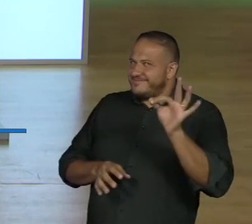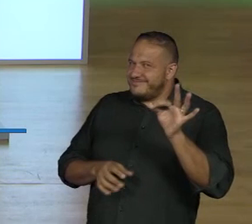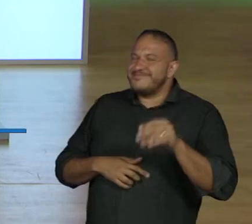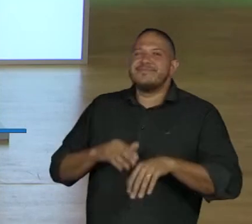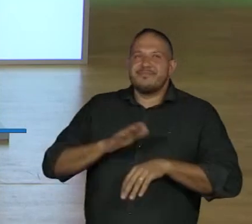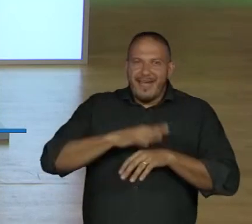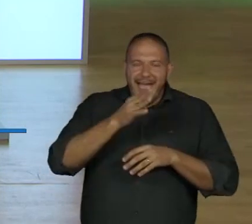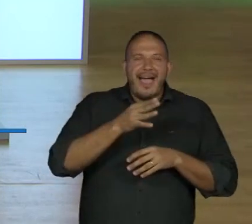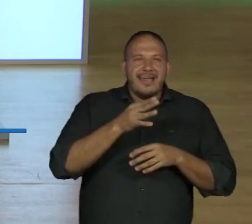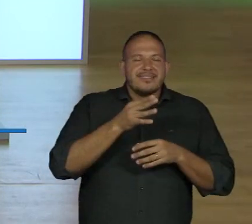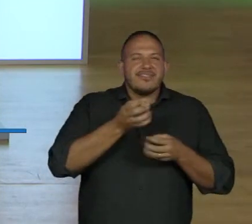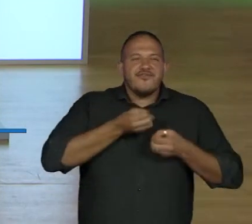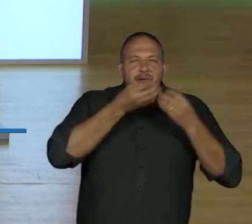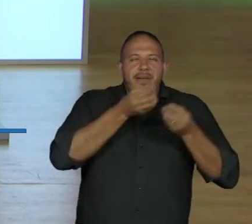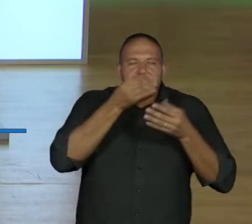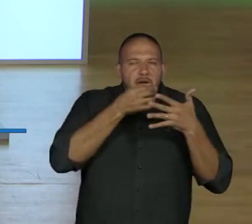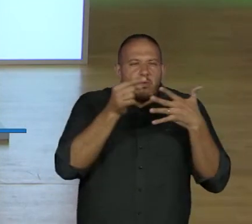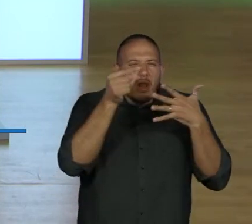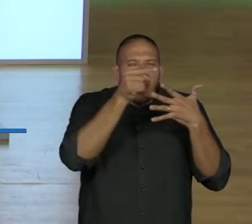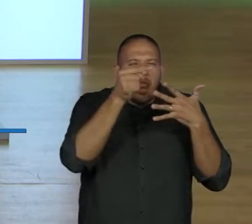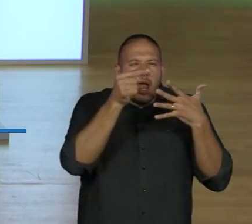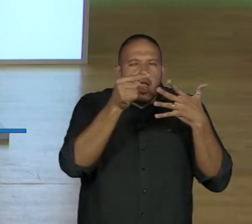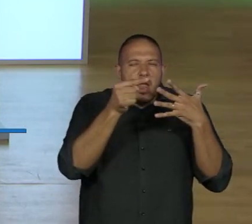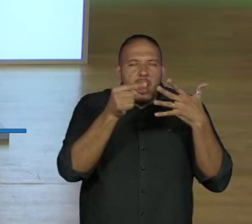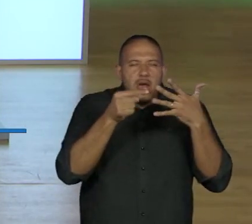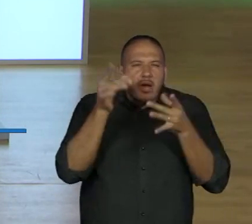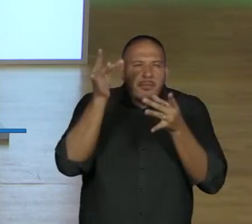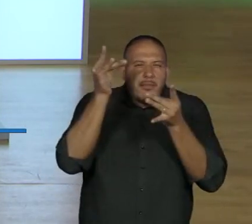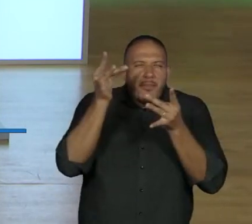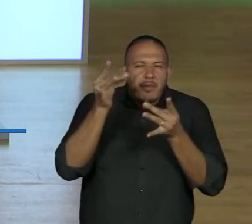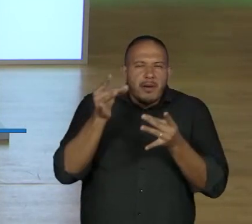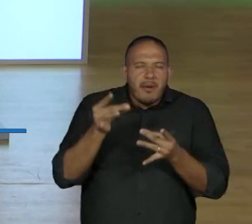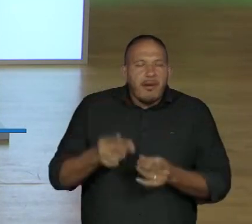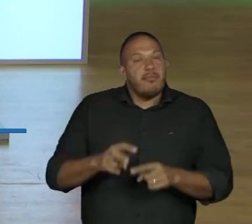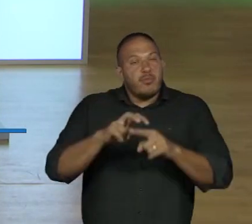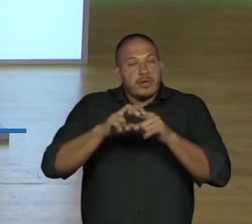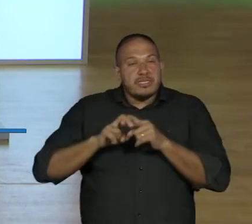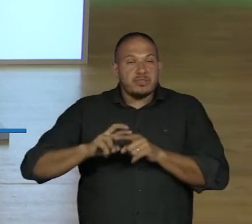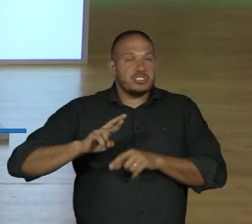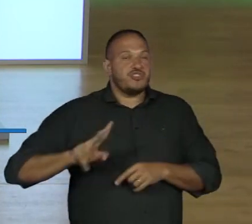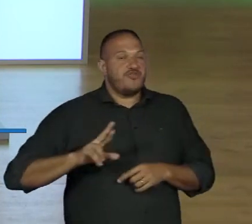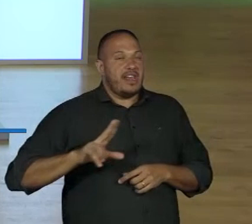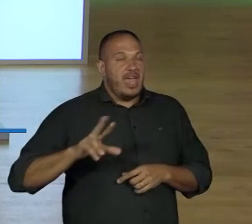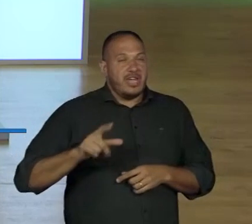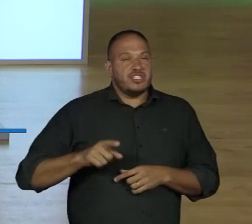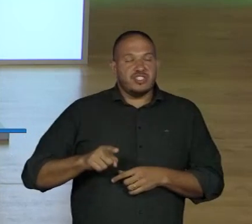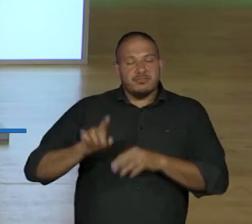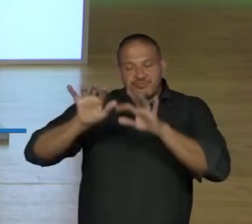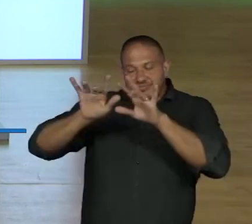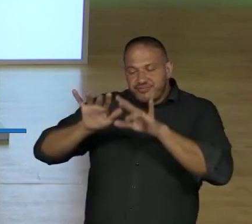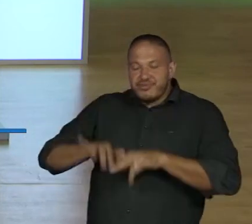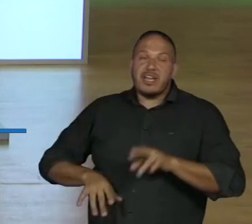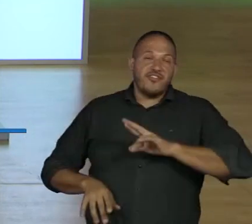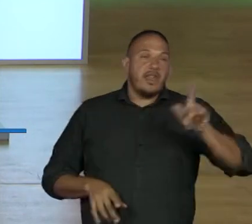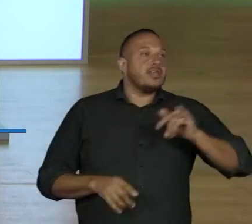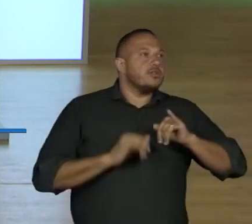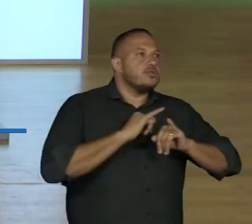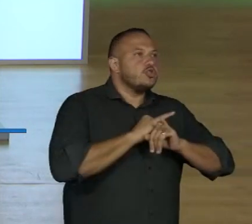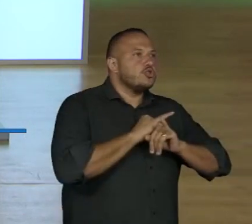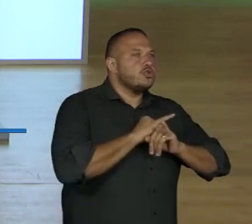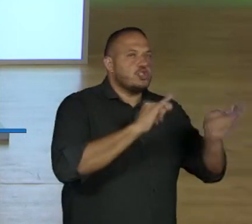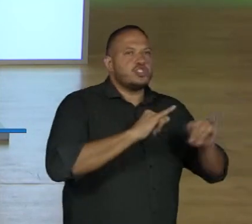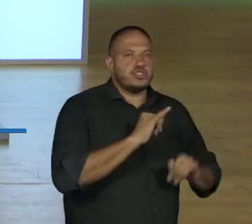mais elementos, com mais informação. Por isso que tem essa grande diferença entre a notícia e uma boa reportagem, né? Essa